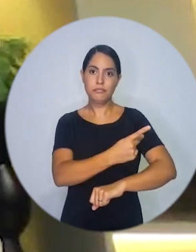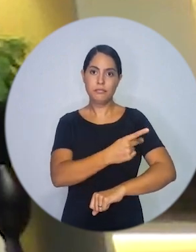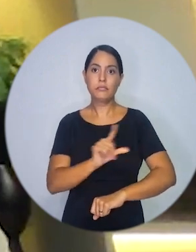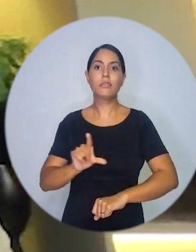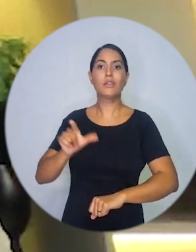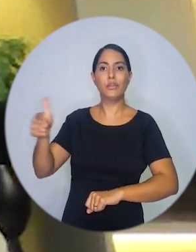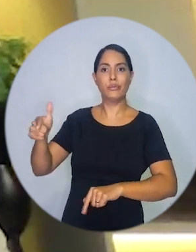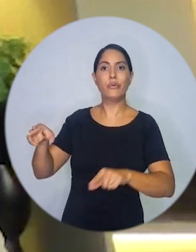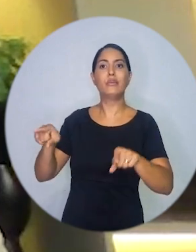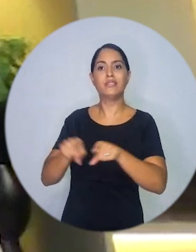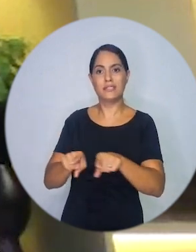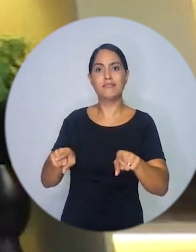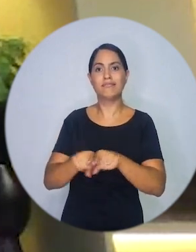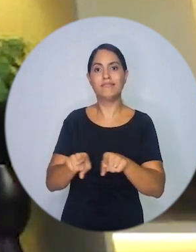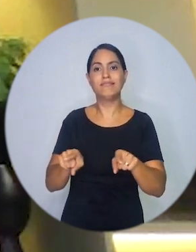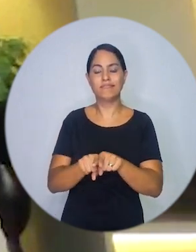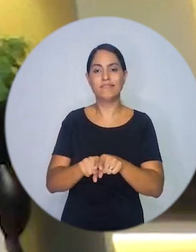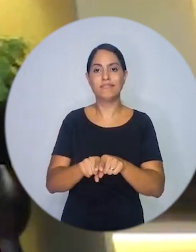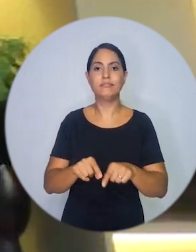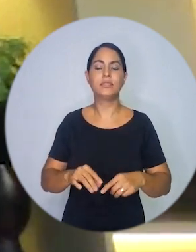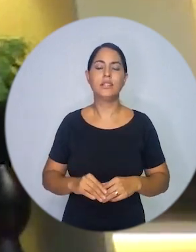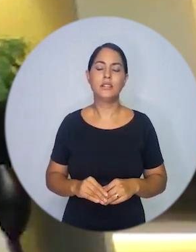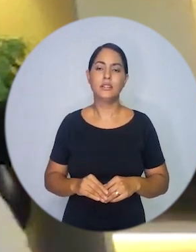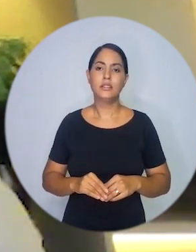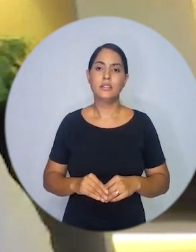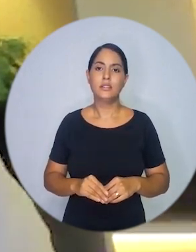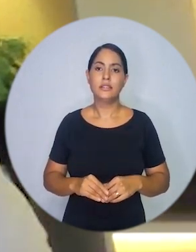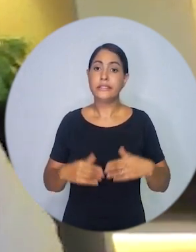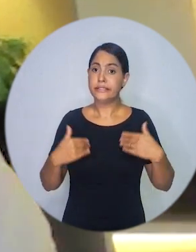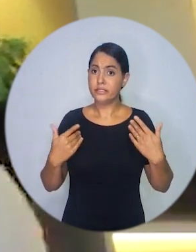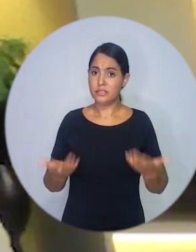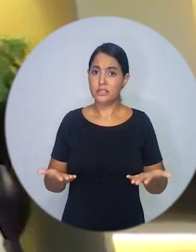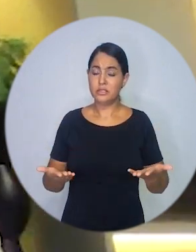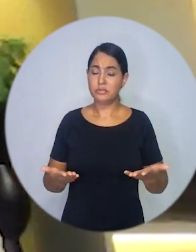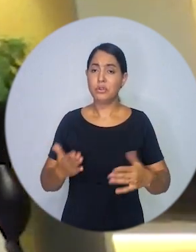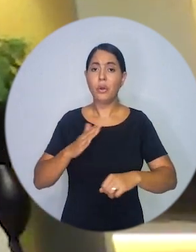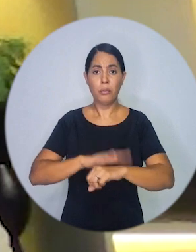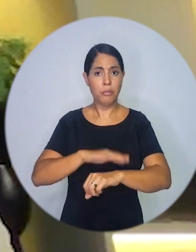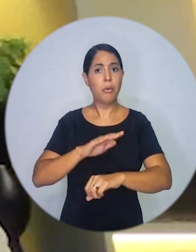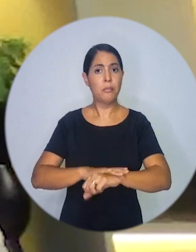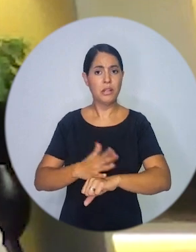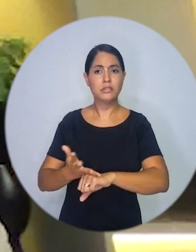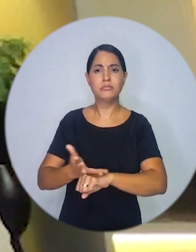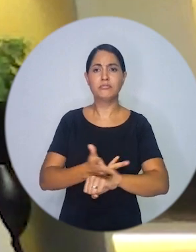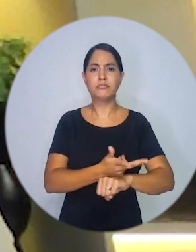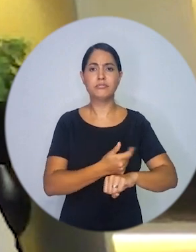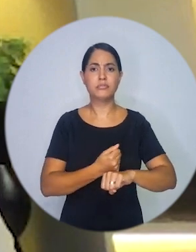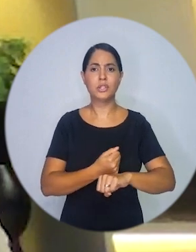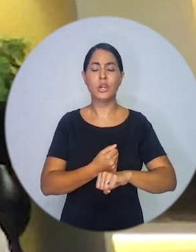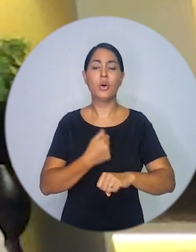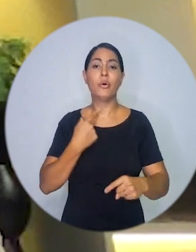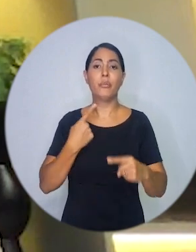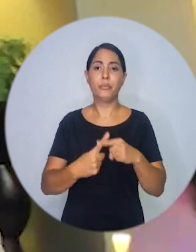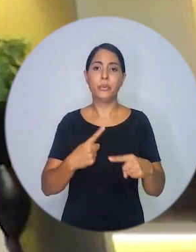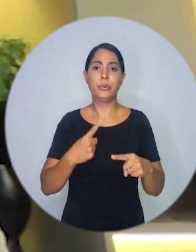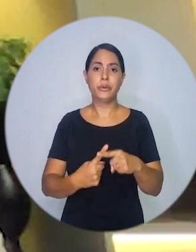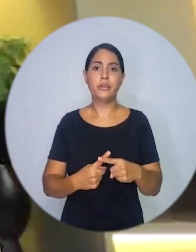naquela vara, mas também em outras varas. E aí veio em um bom momento para